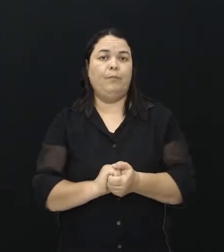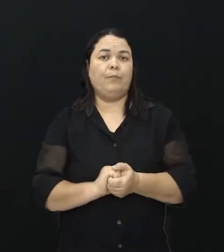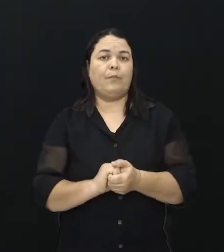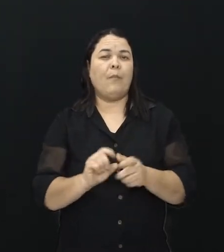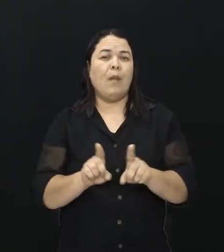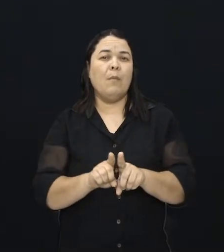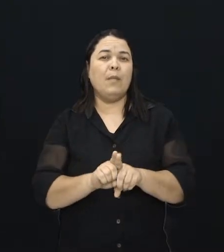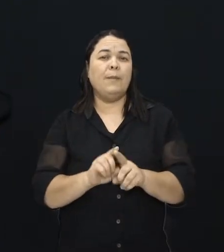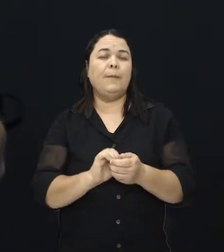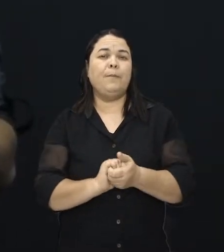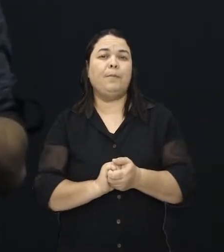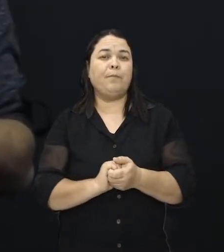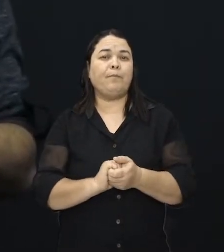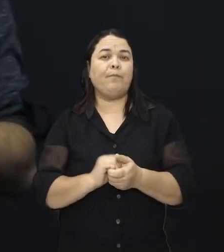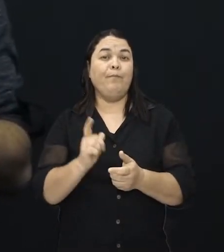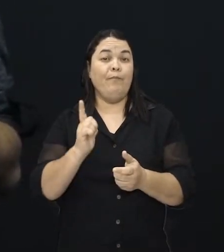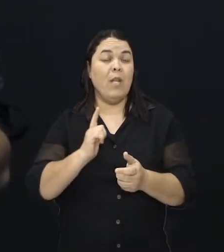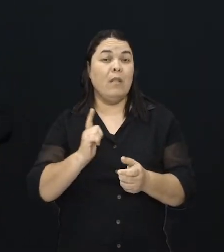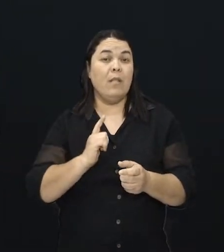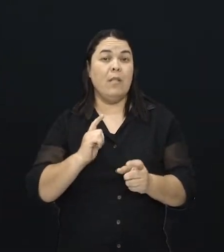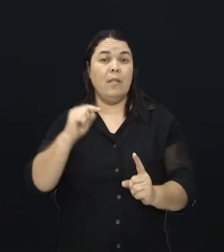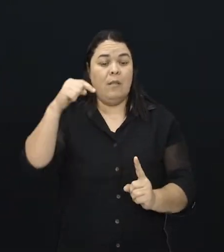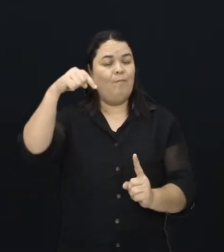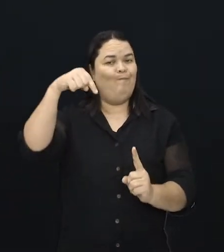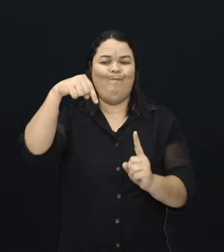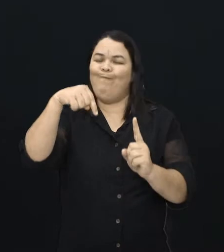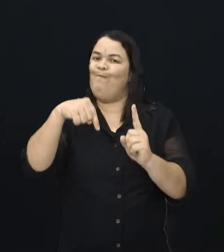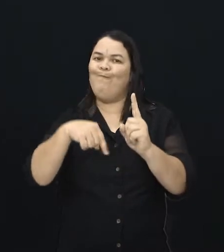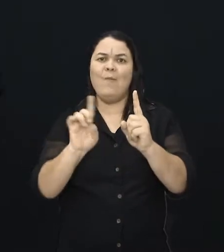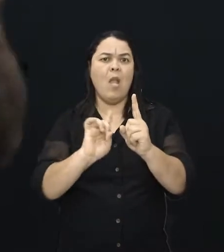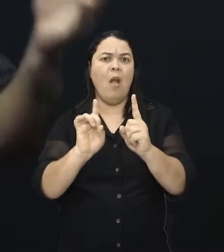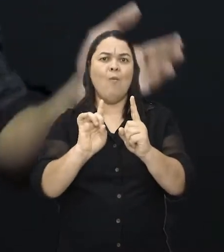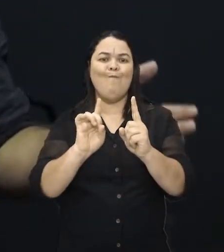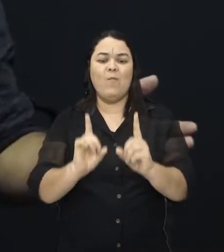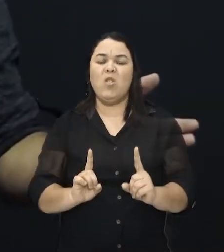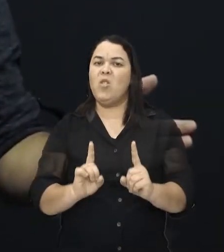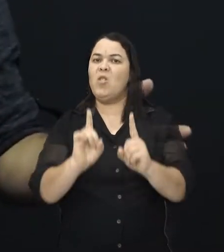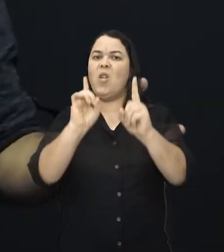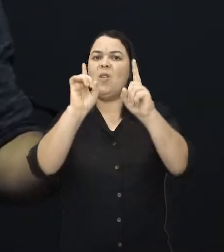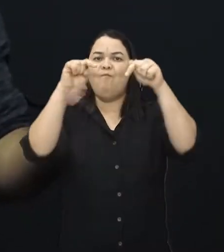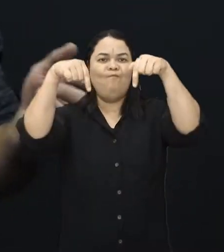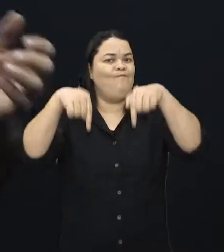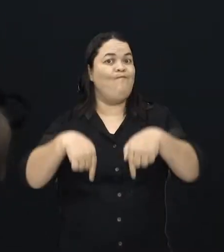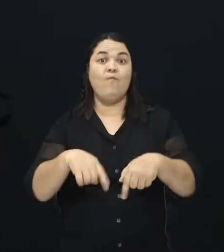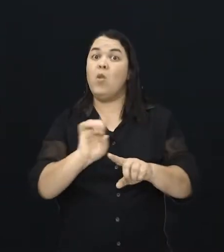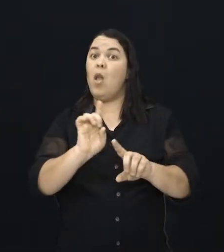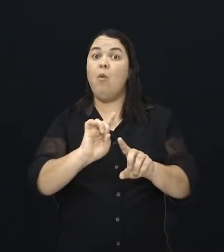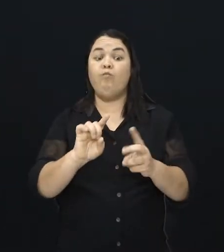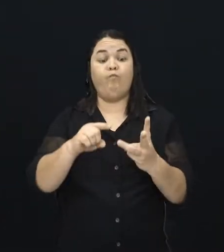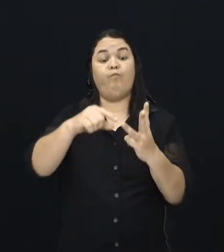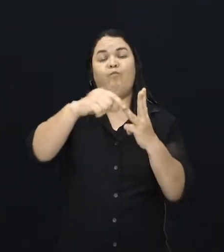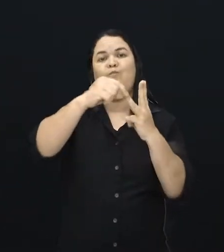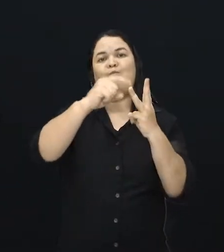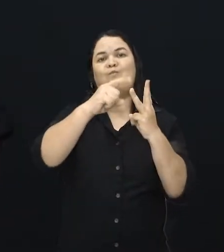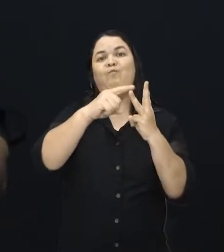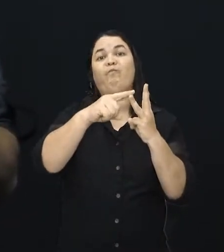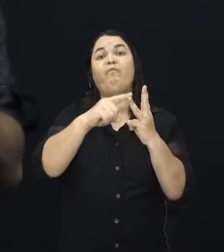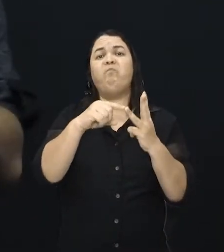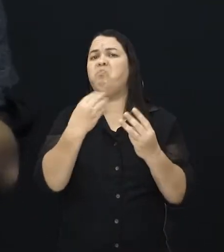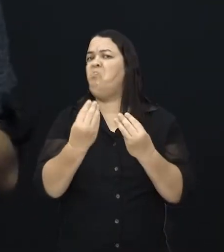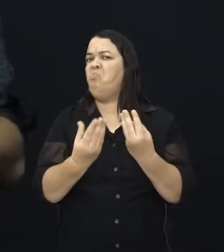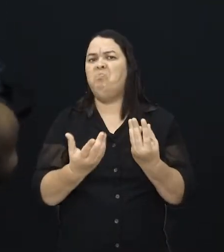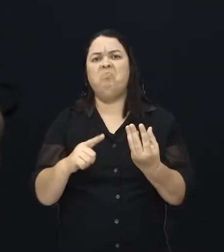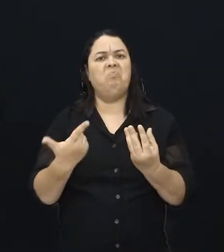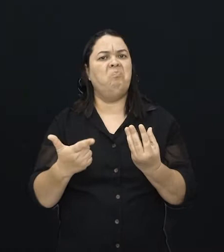seguinte: existem grandezas que elas não são nem diretas e nem inversas. Quer dizer, não tem nenhuma